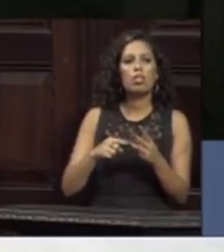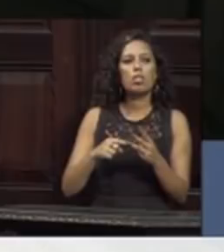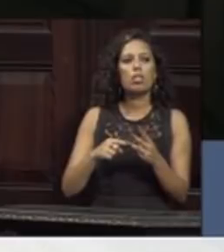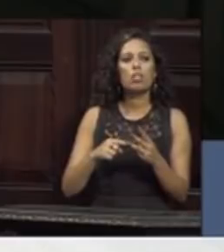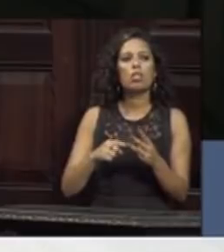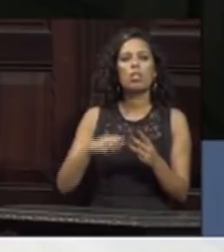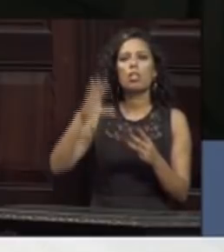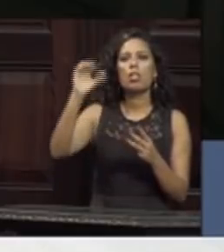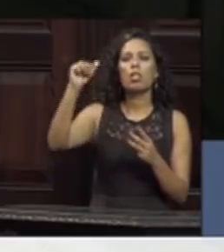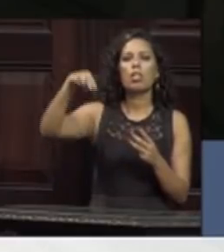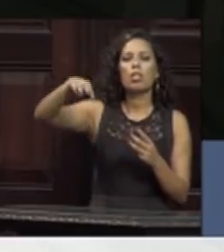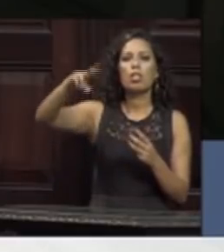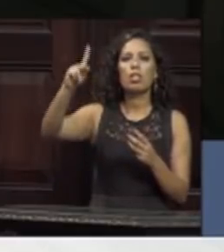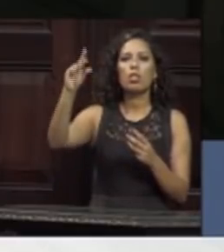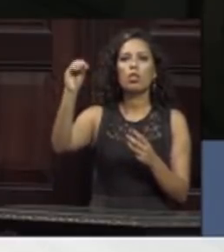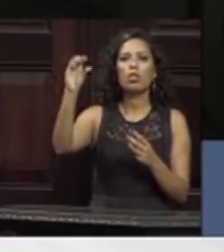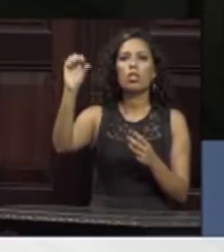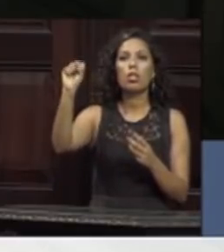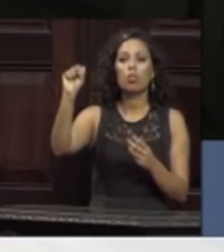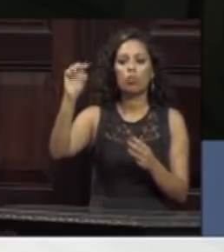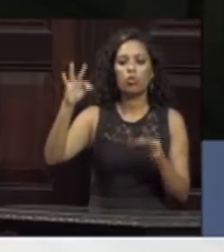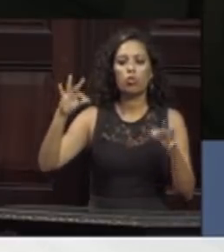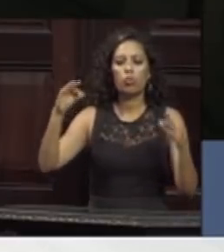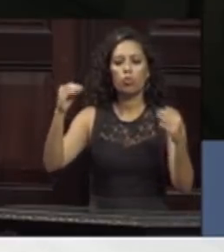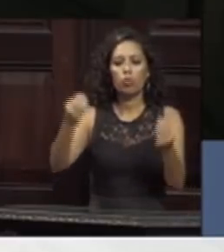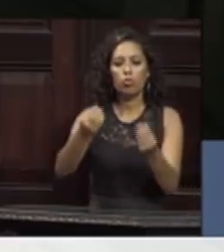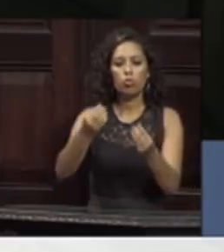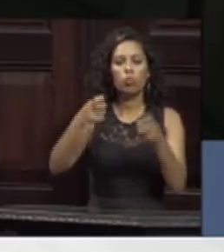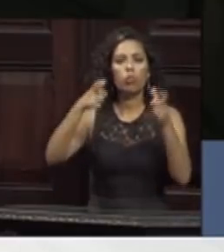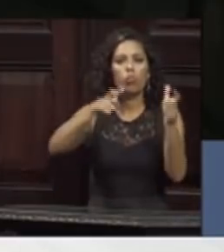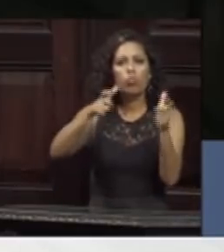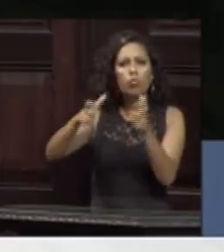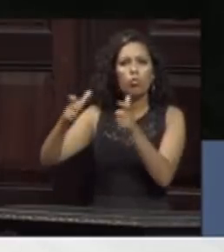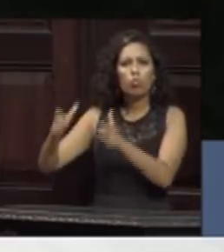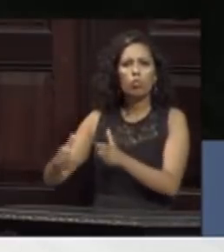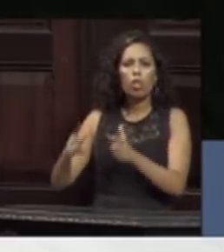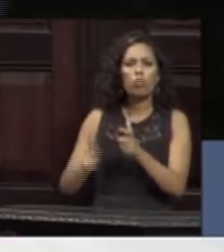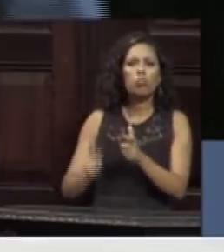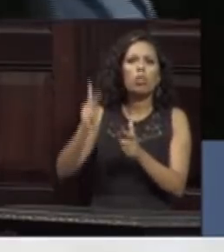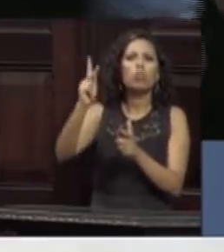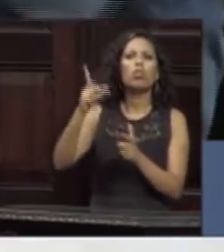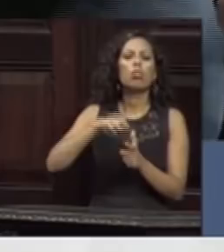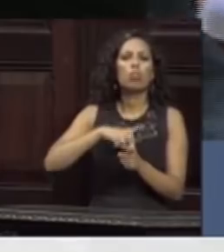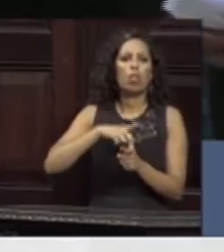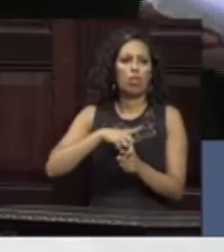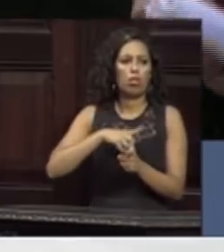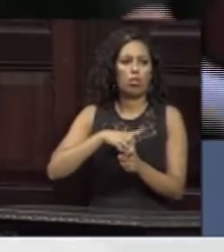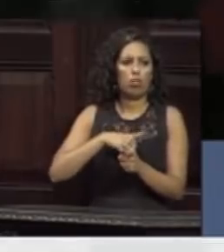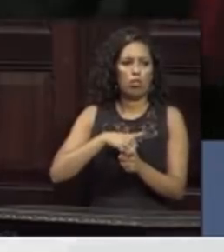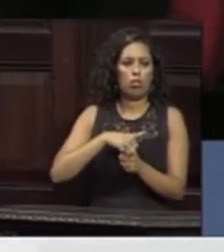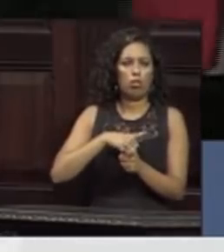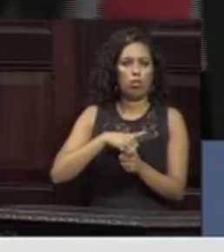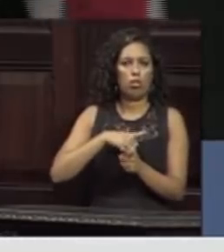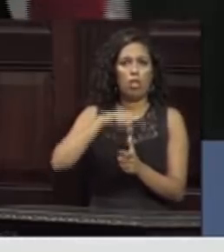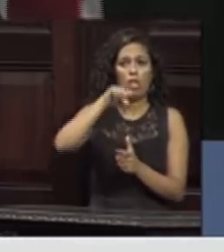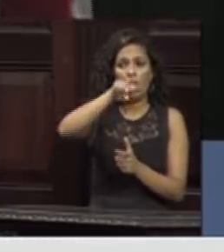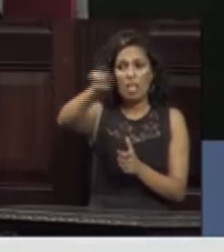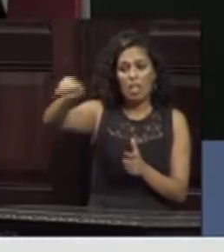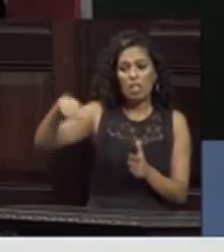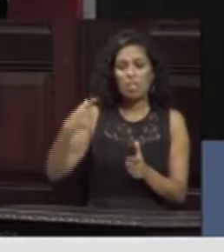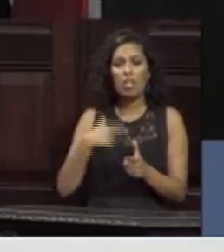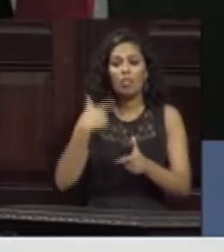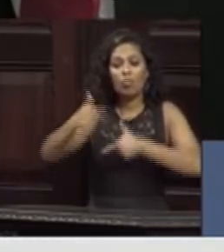no que diz respeito à questão dos royalties. Nós temos hoje toda a atividade da cadeia produtiva do